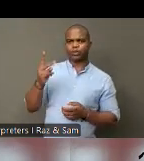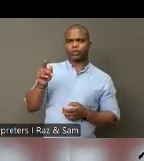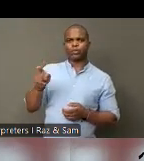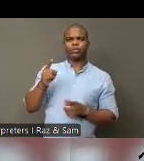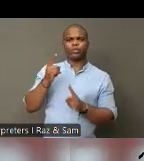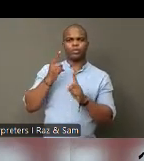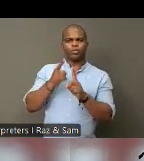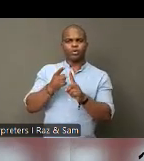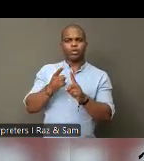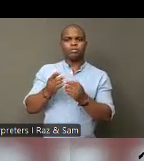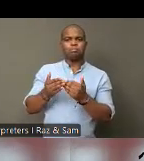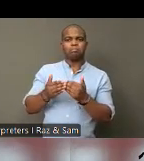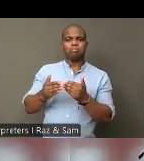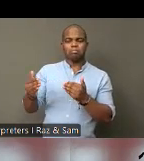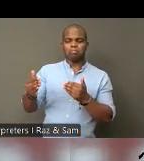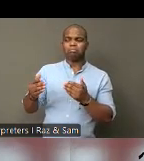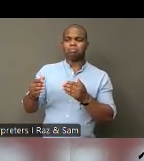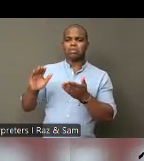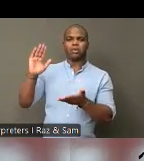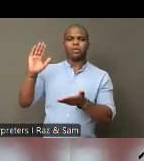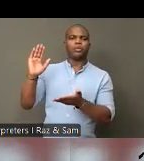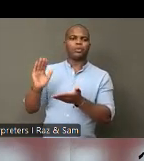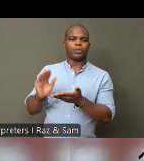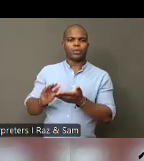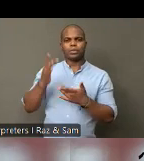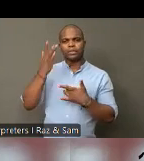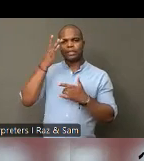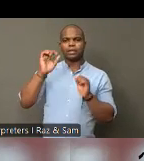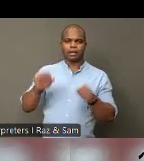até a eliminação. Próximo slide.